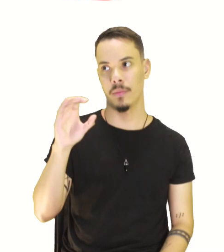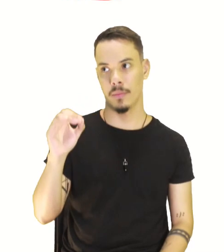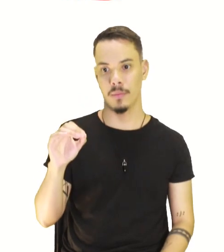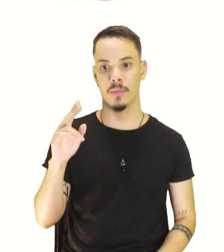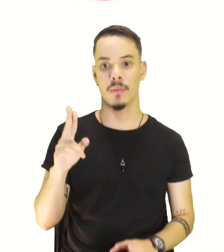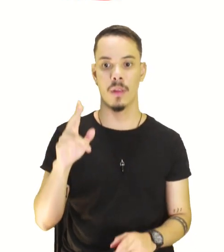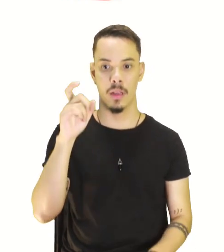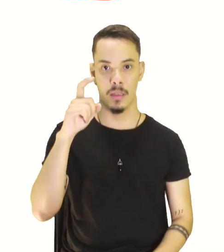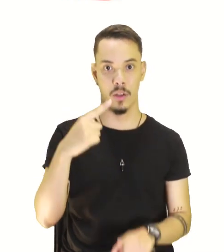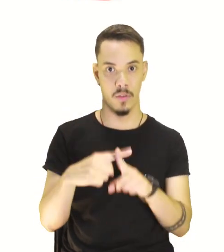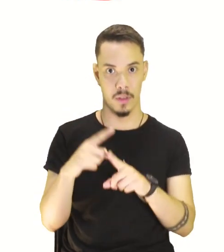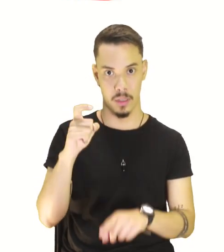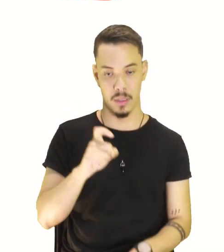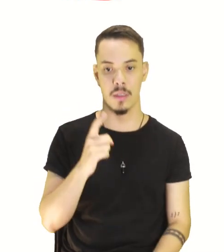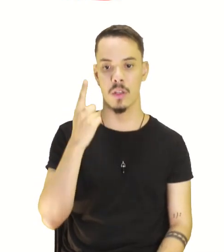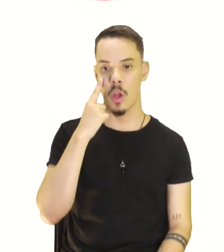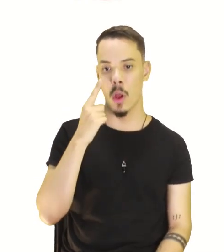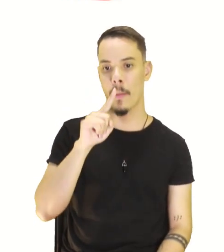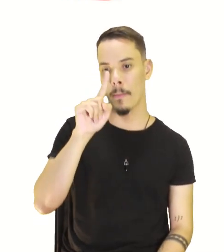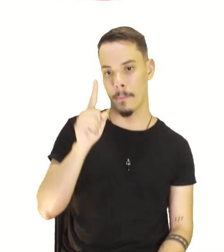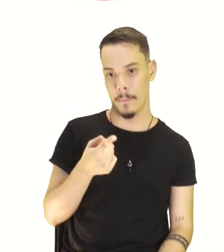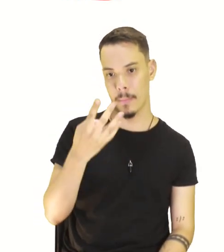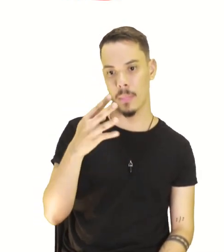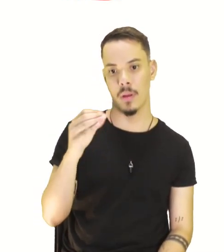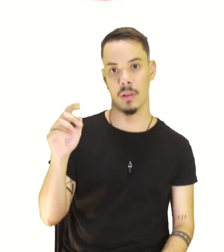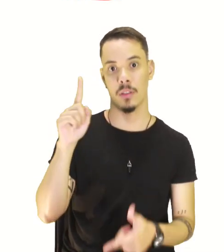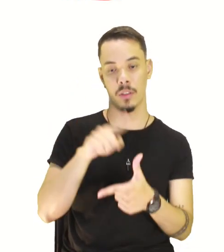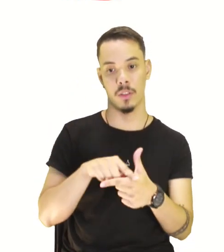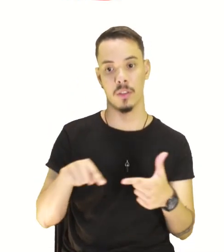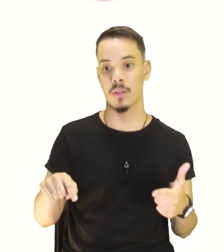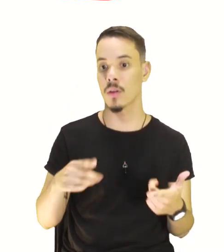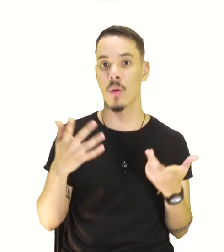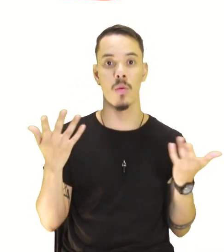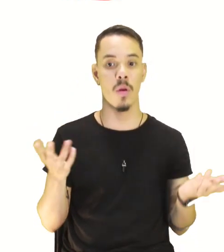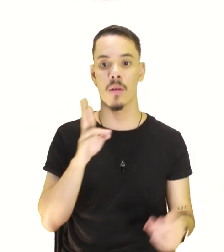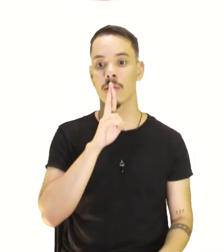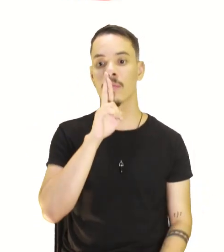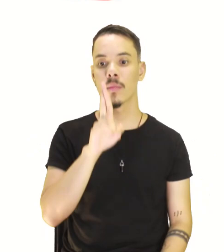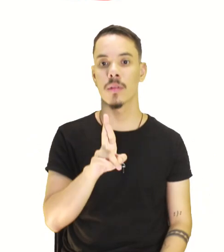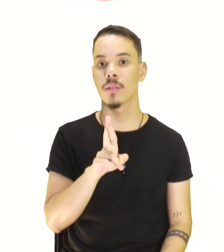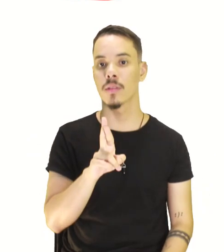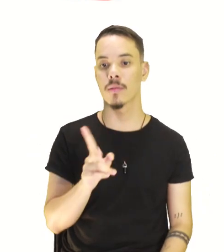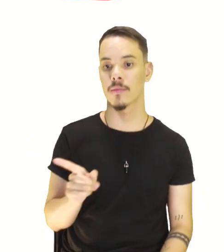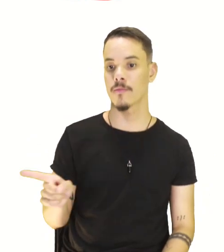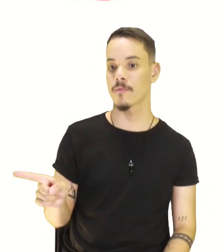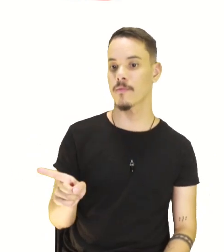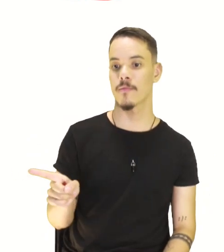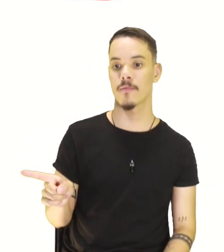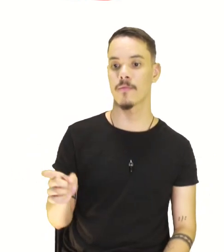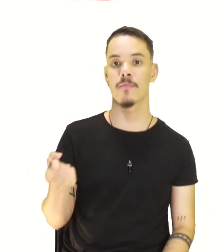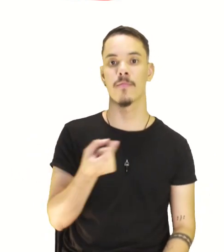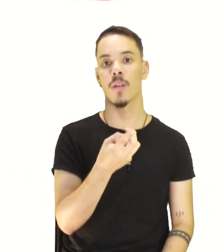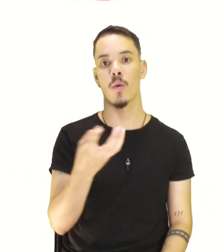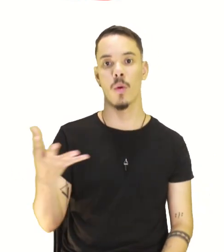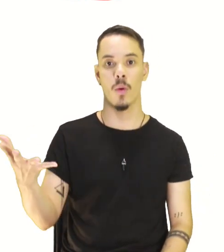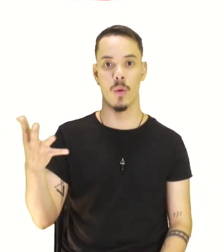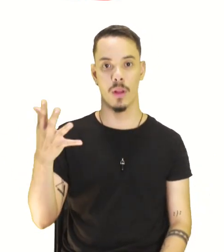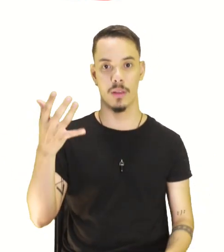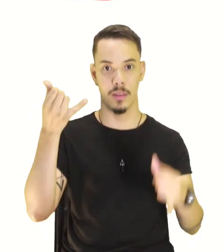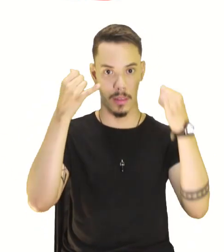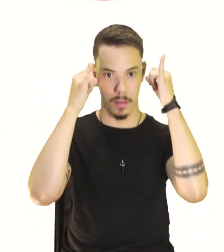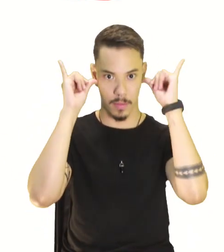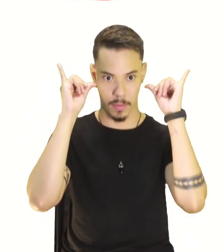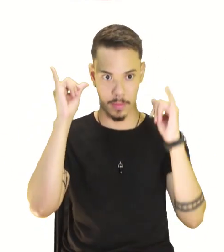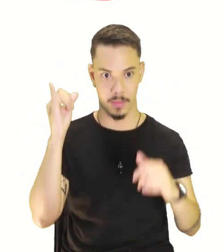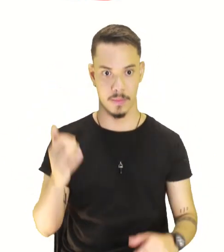X. 1.440 dividido por 5 vai ser a quantidade de vaquinhas. Vamos